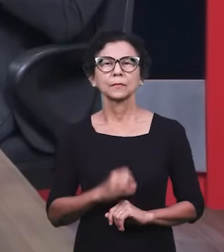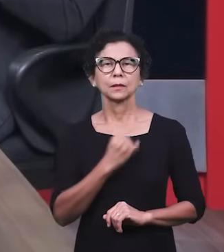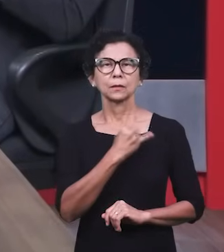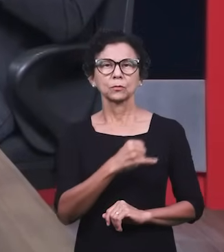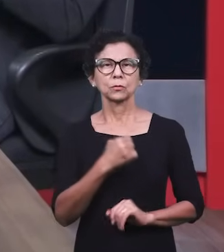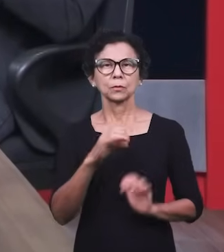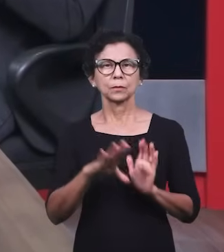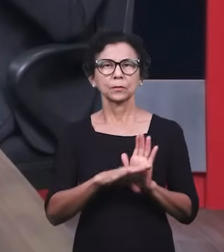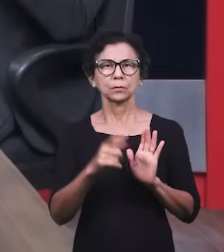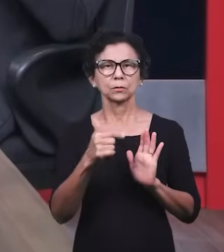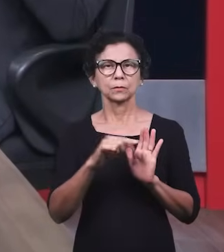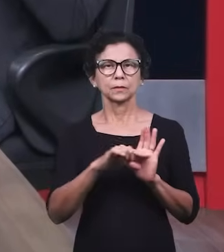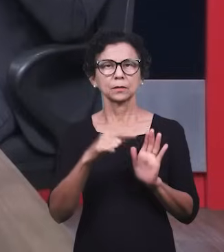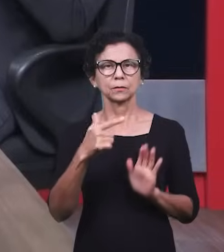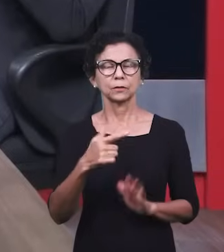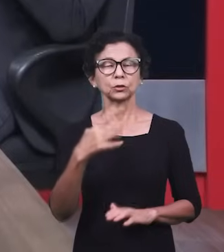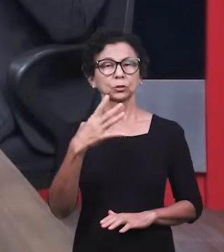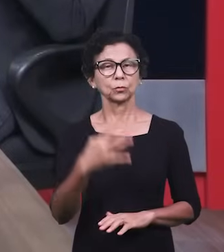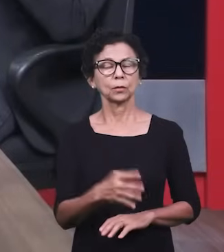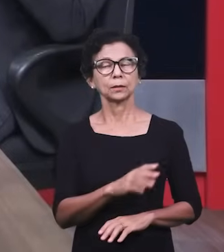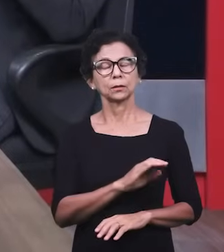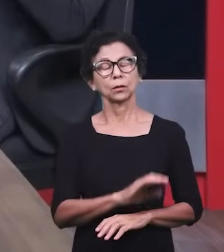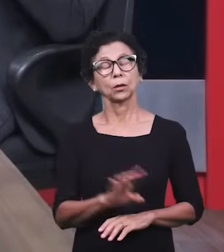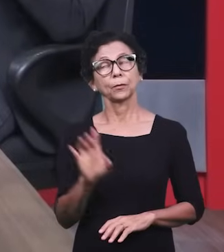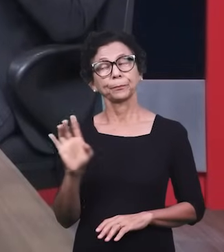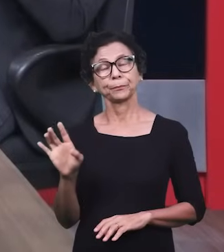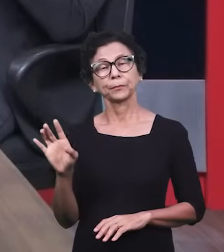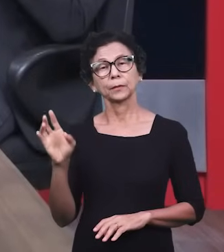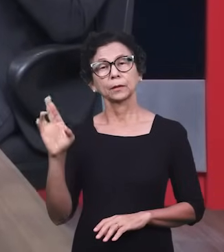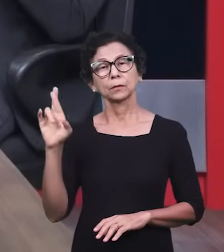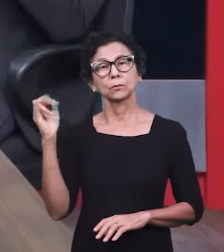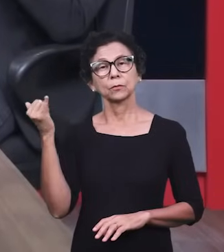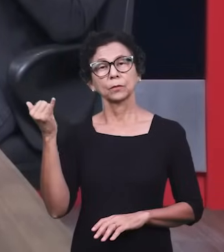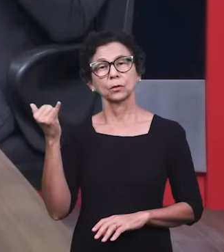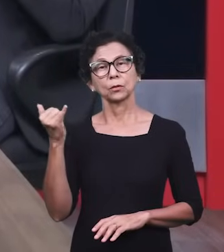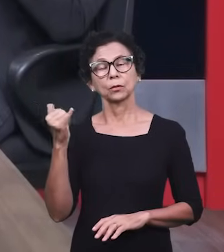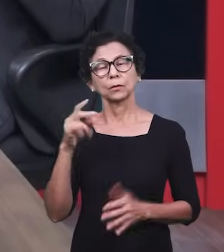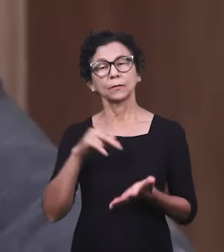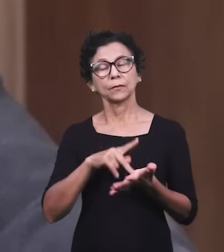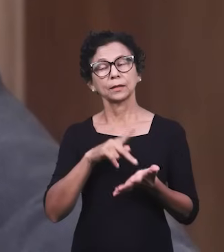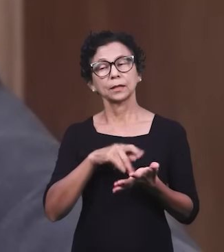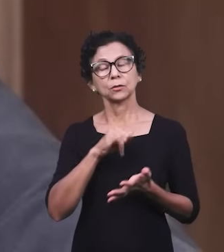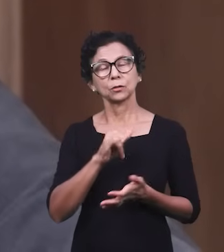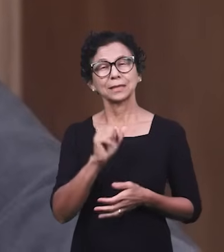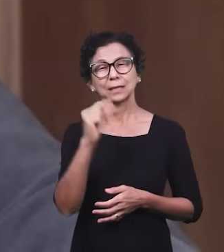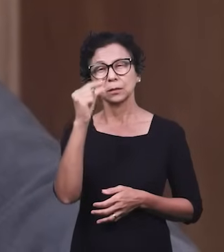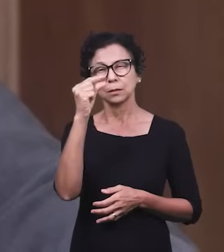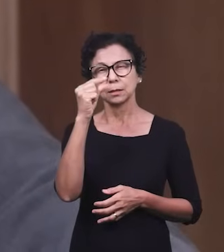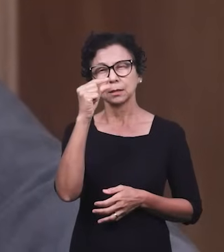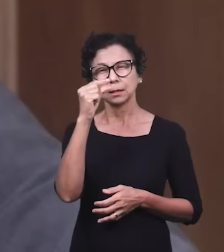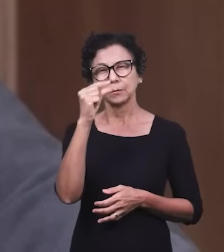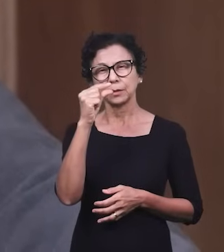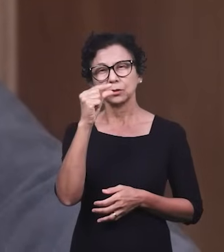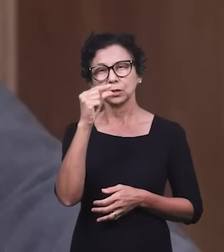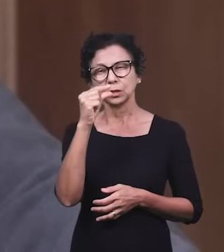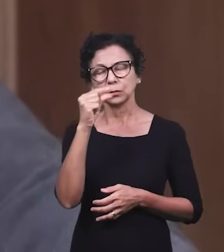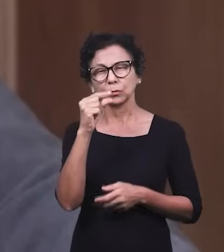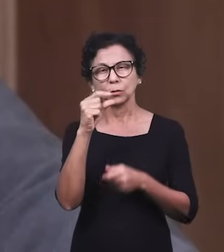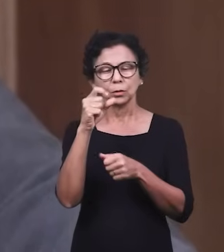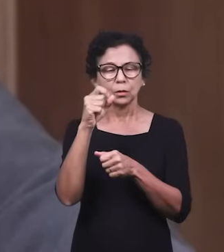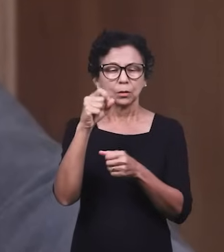João 12:24 fala assim ó em verdade em verdade vos digo que se o Grão de Trigo caindo na terra não